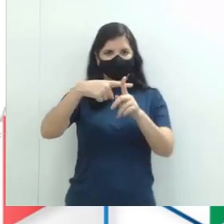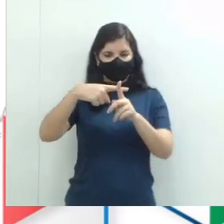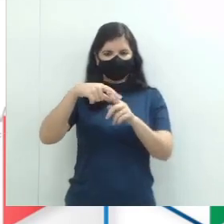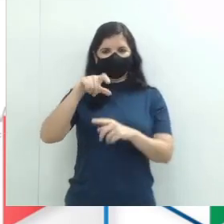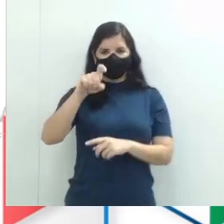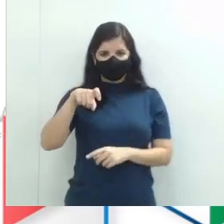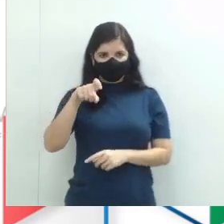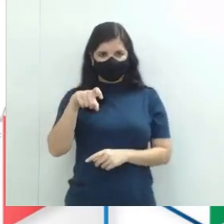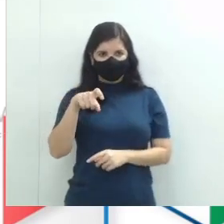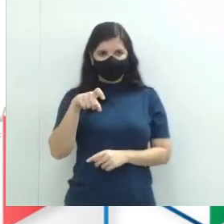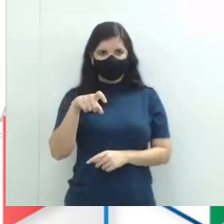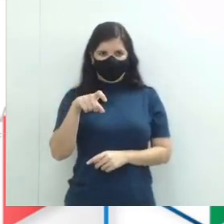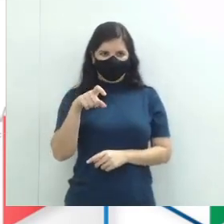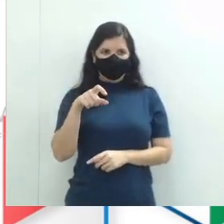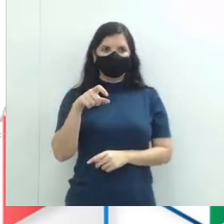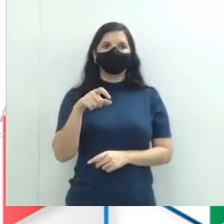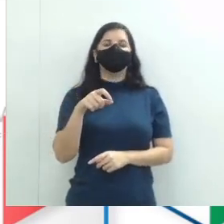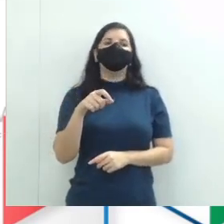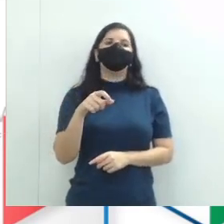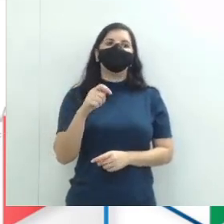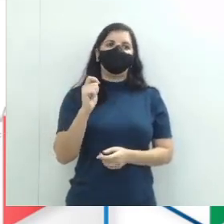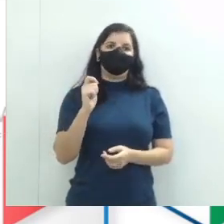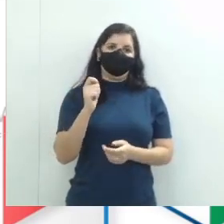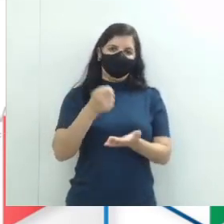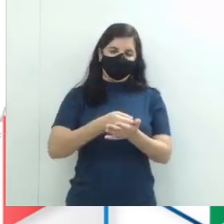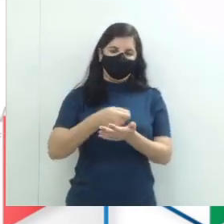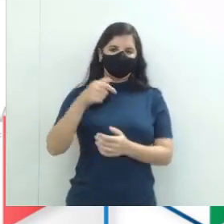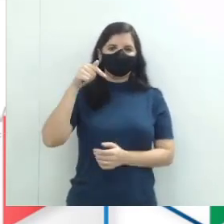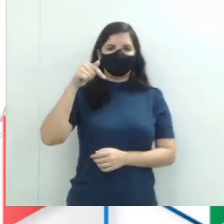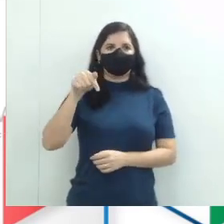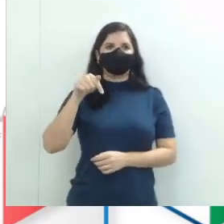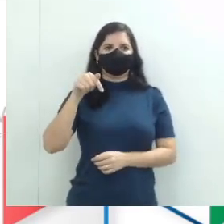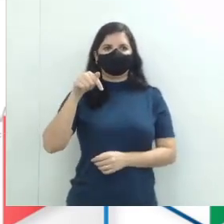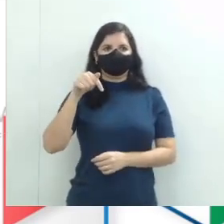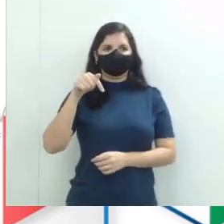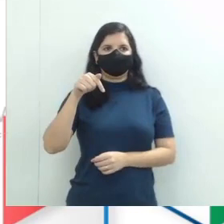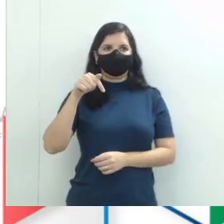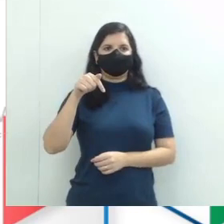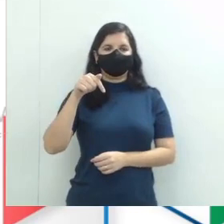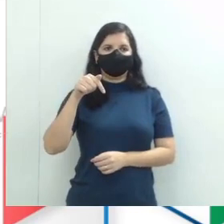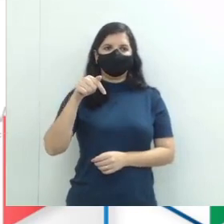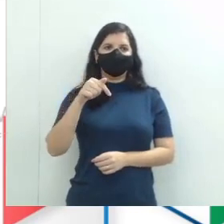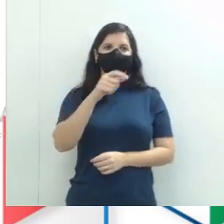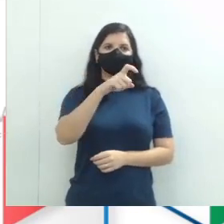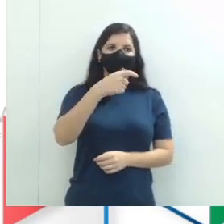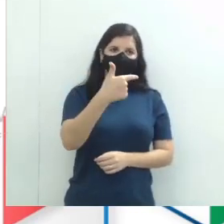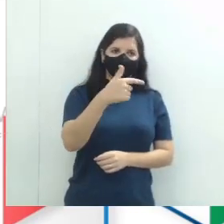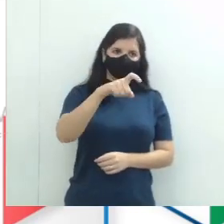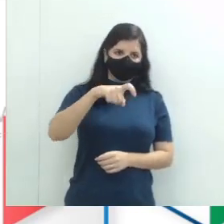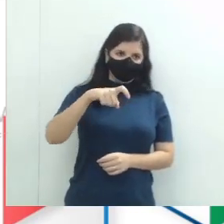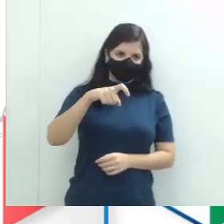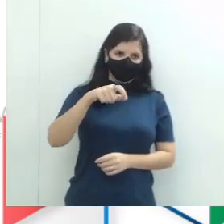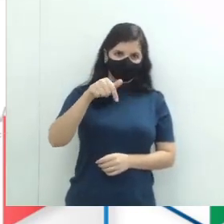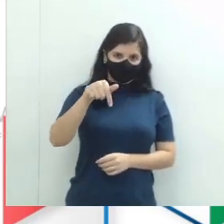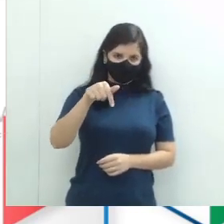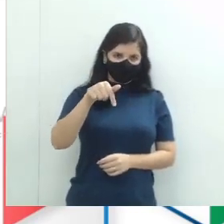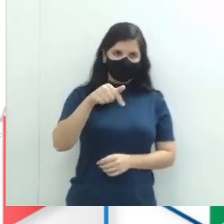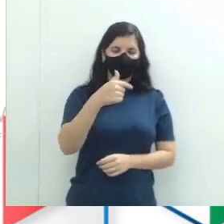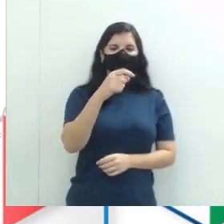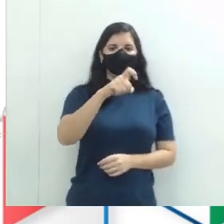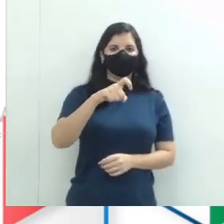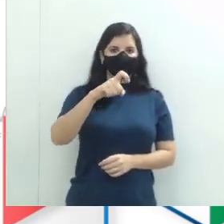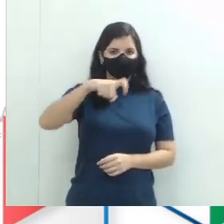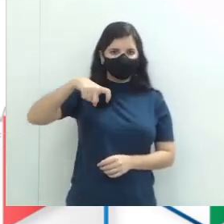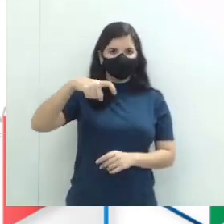X no primeiro. Tá? O total a ser pago é R$7. Então, 2x mais y igual a